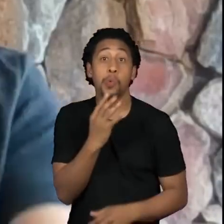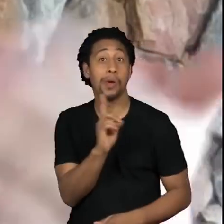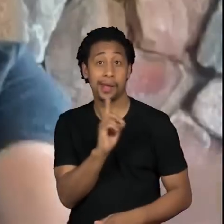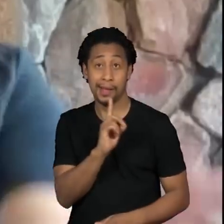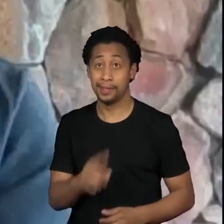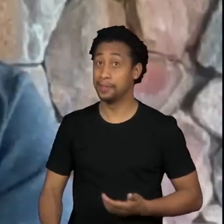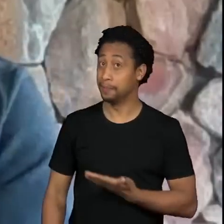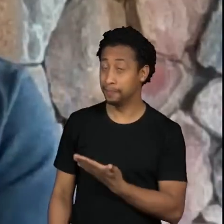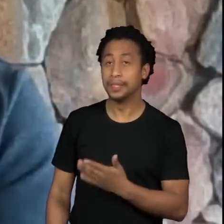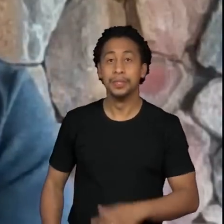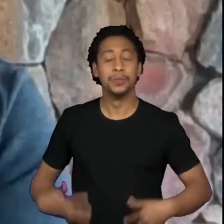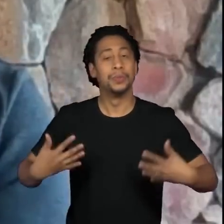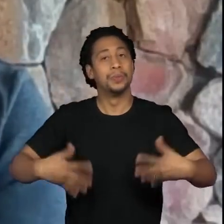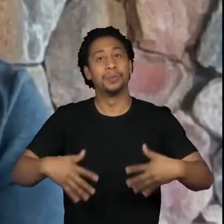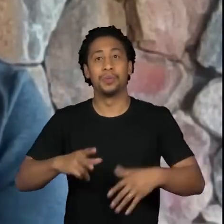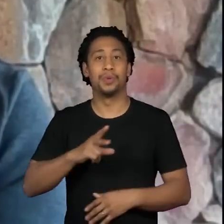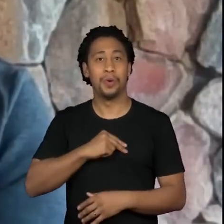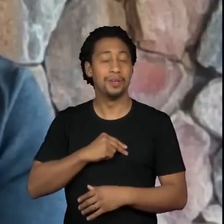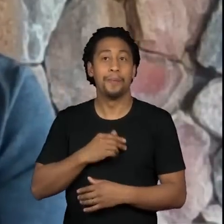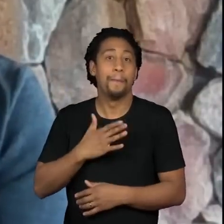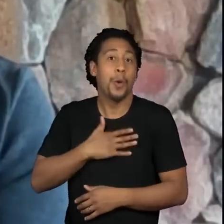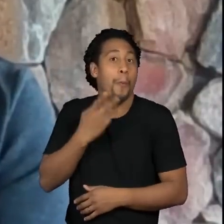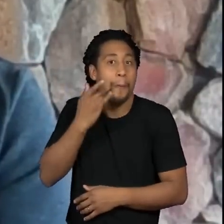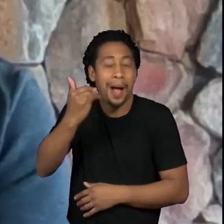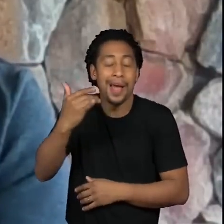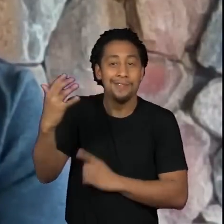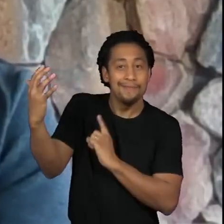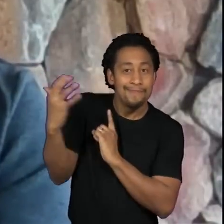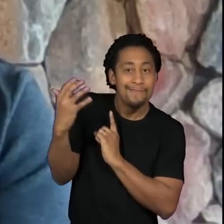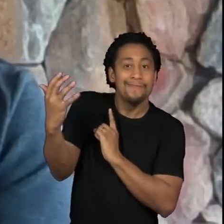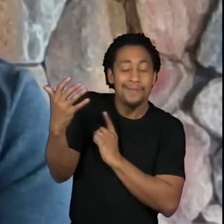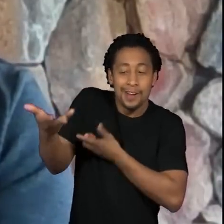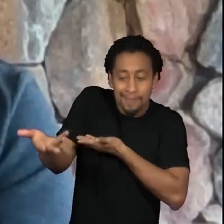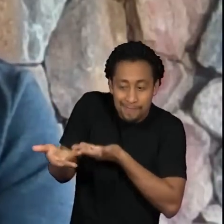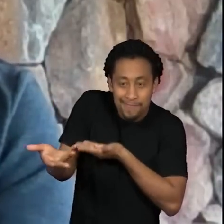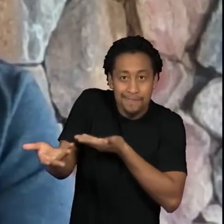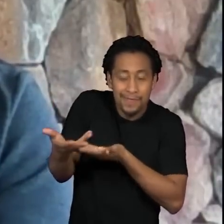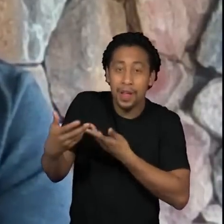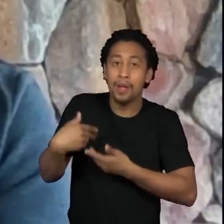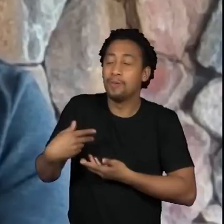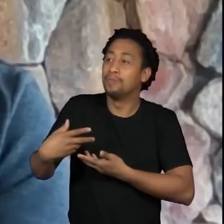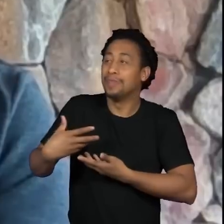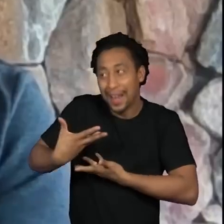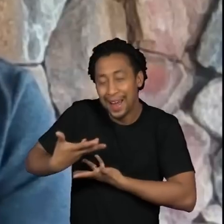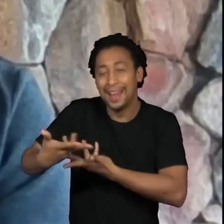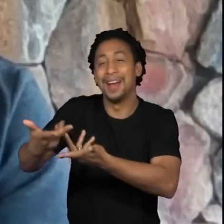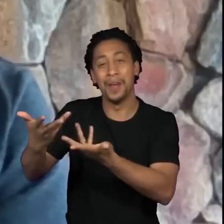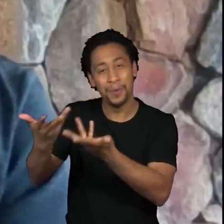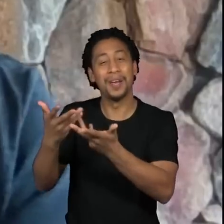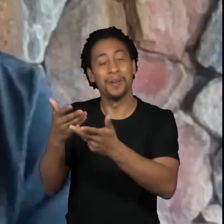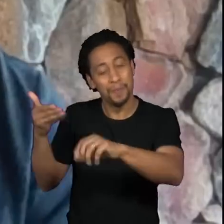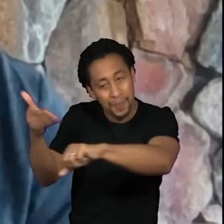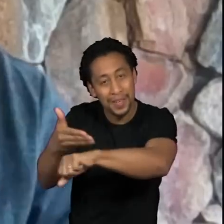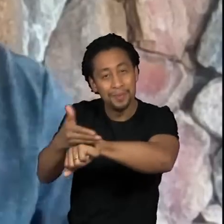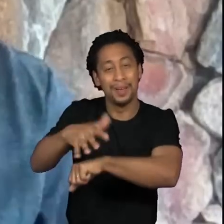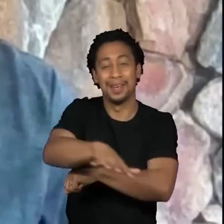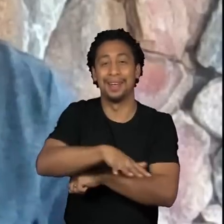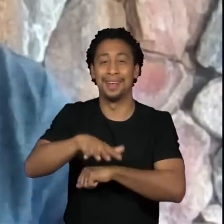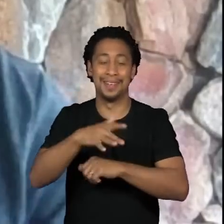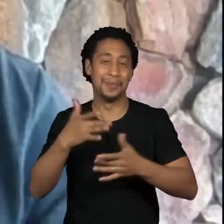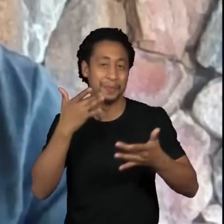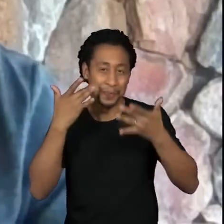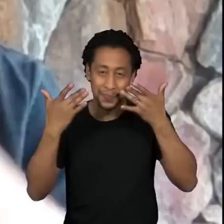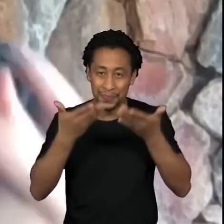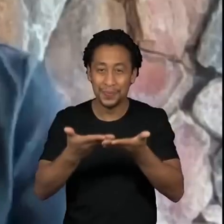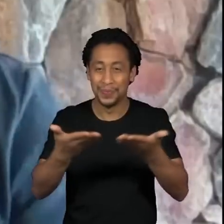assim, que acho que fui levado meio por ele, pela relação dele com os pajés. Assim, eu não acredito em morte, eu